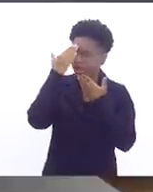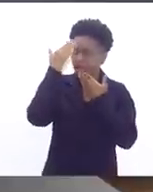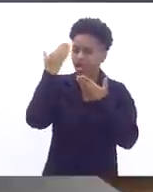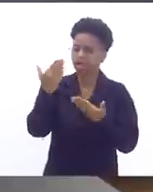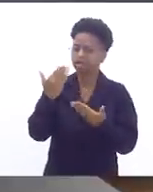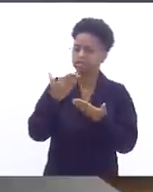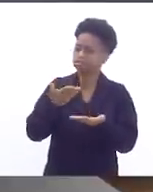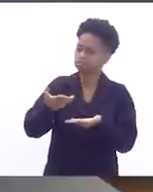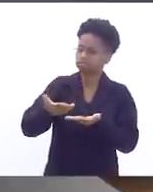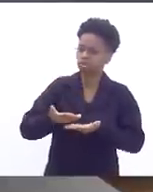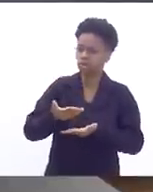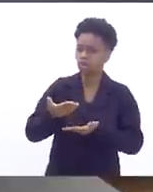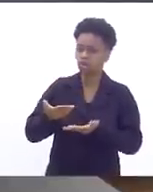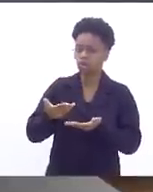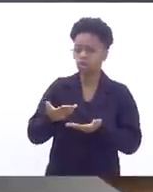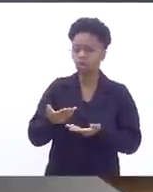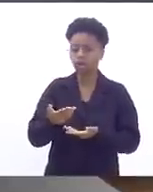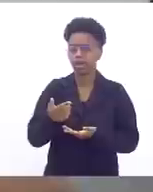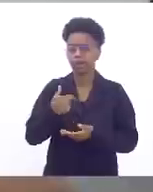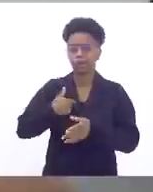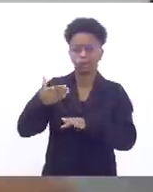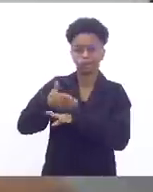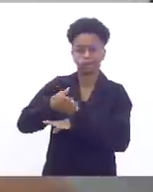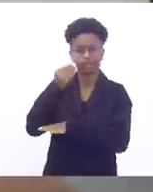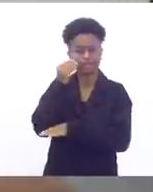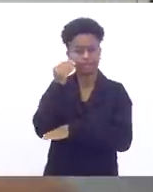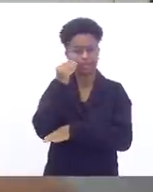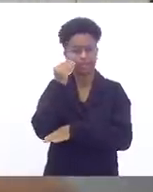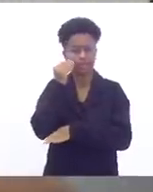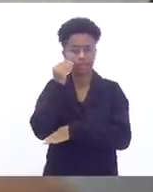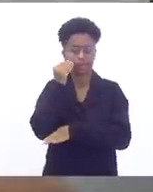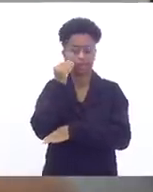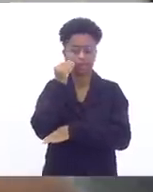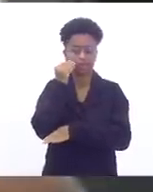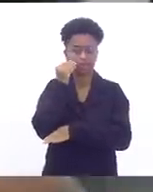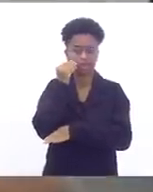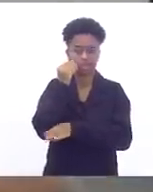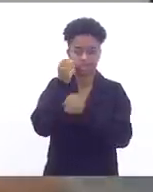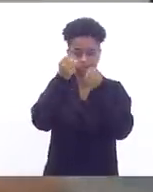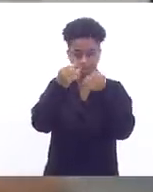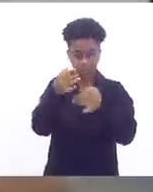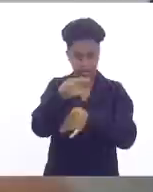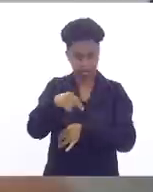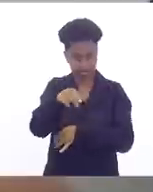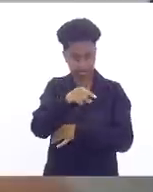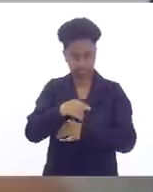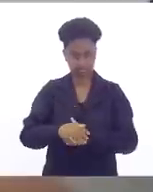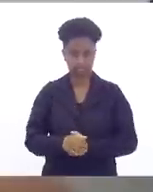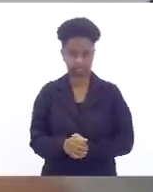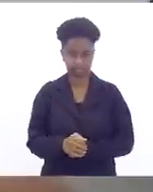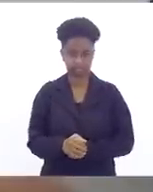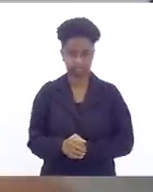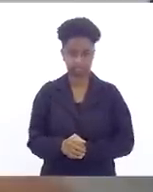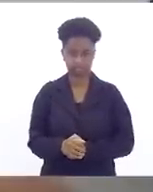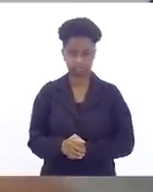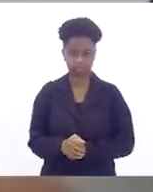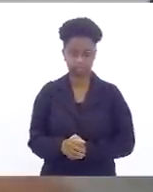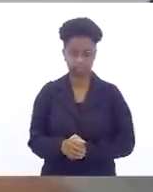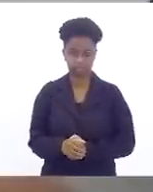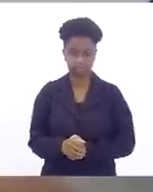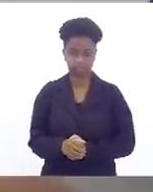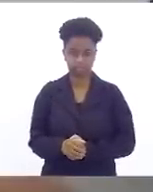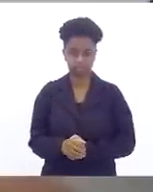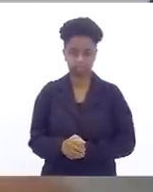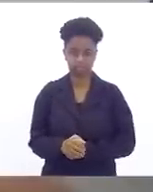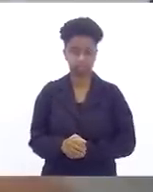de receber o convite está aqui presente podendo tentar tentando tirar algumas dúvidas de vocês é Os